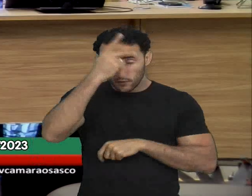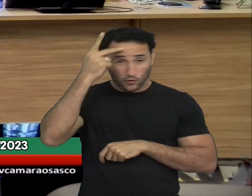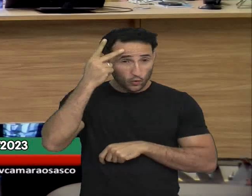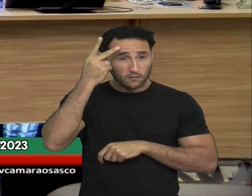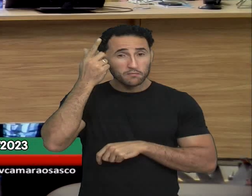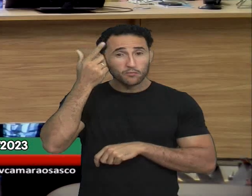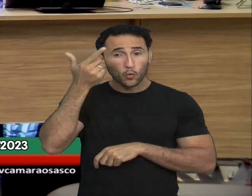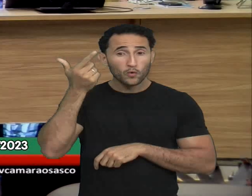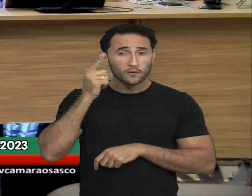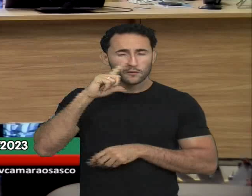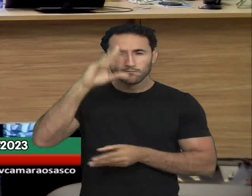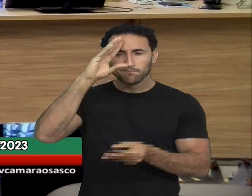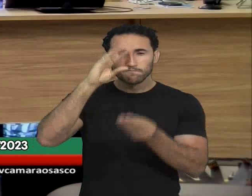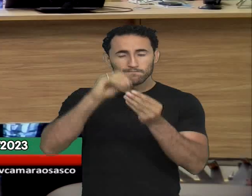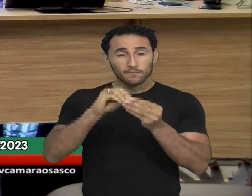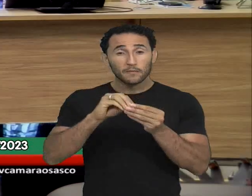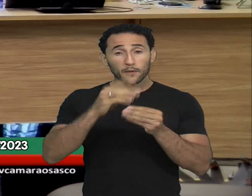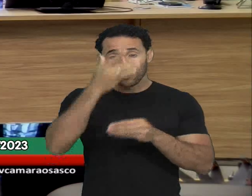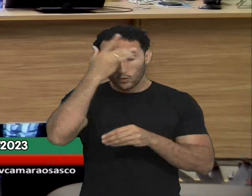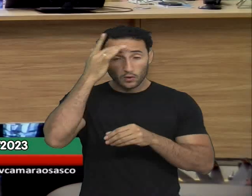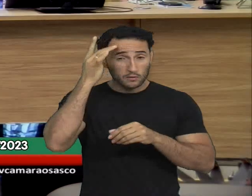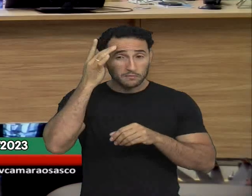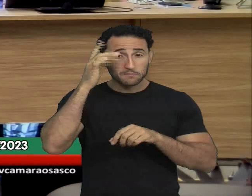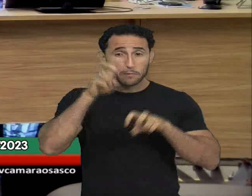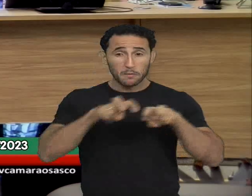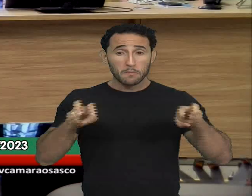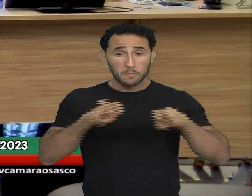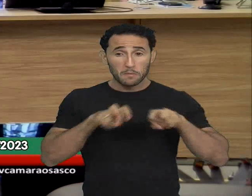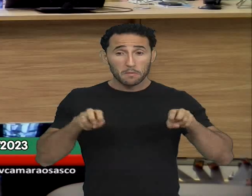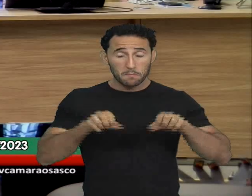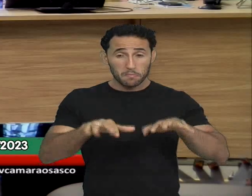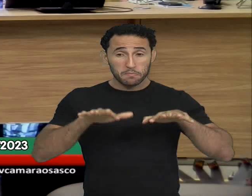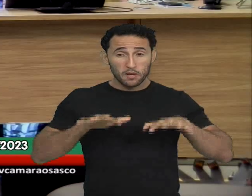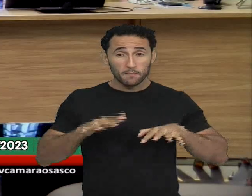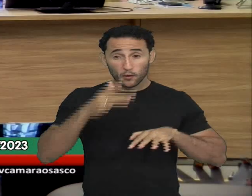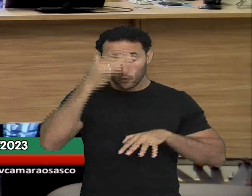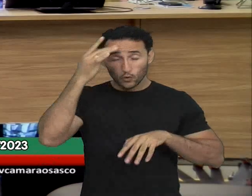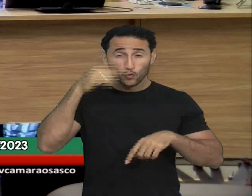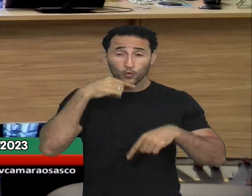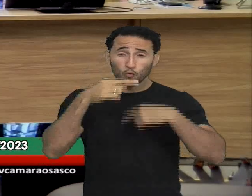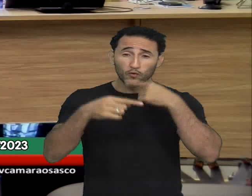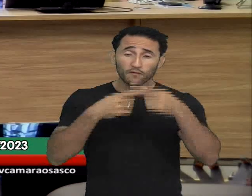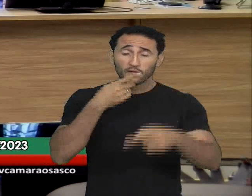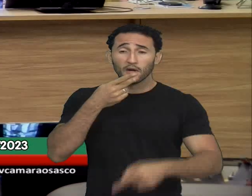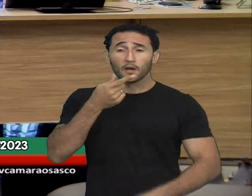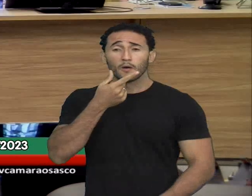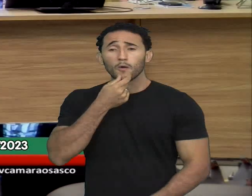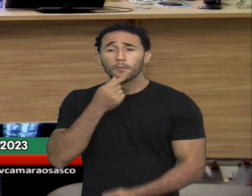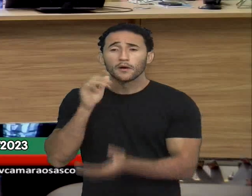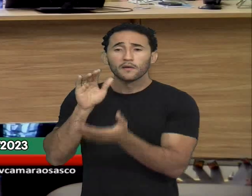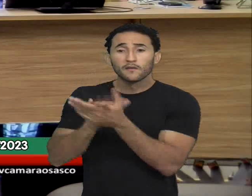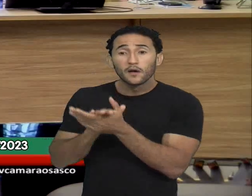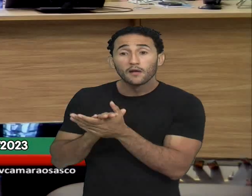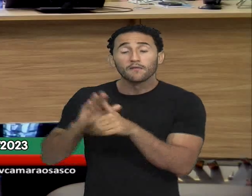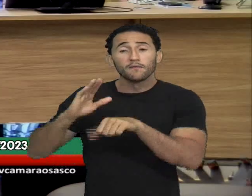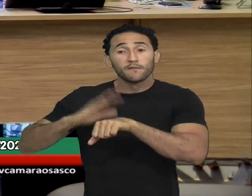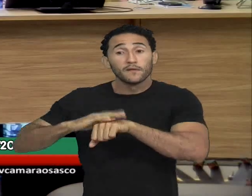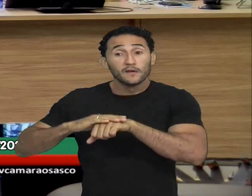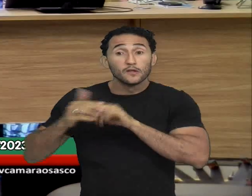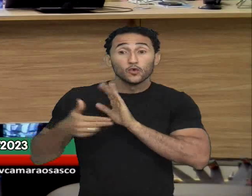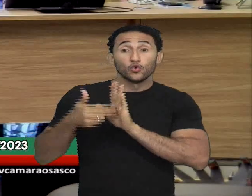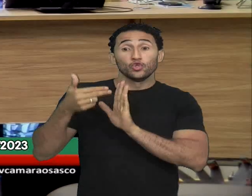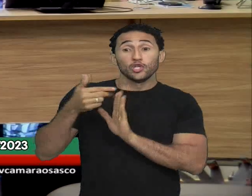né? A plateia está aqui e muita gente está falando, olha, meu esposo fez um cateterismo ontem,